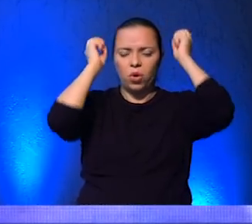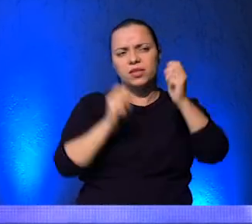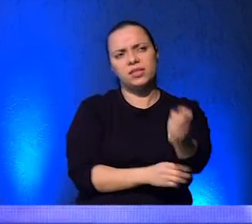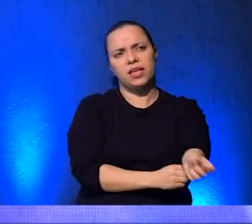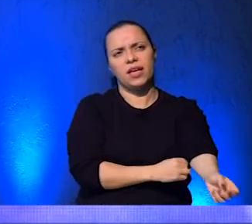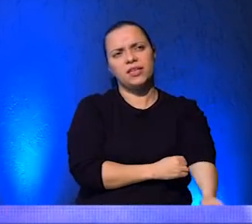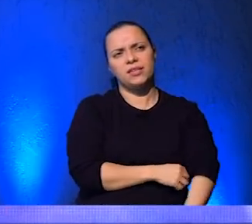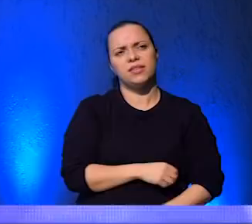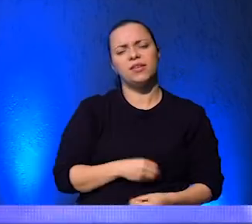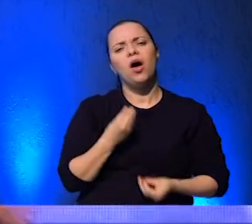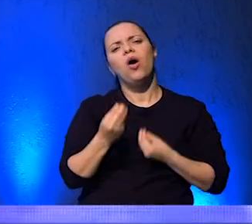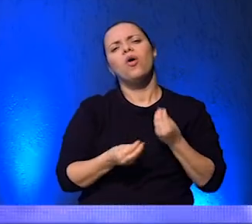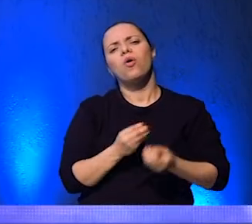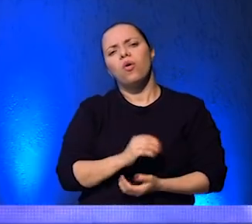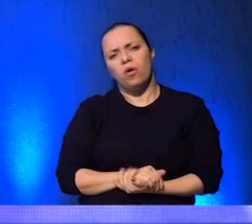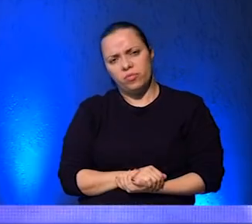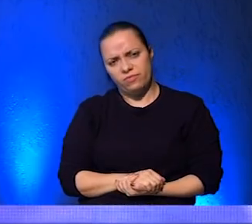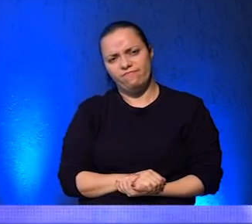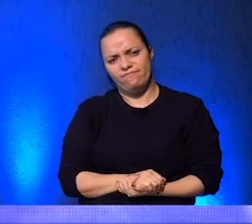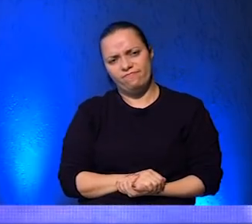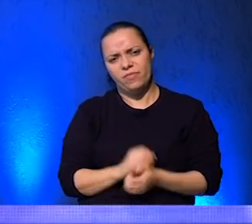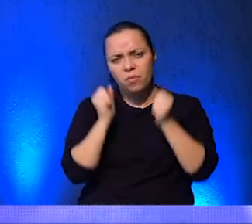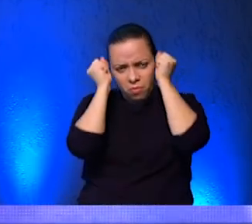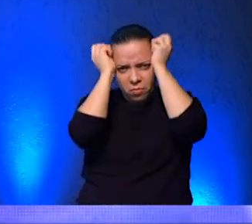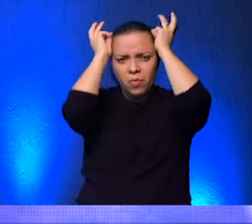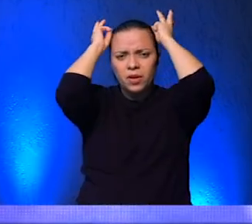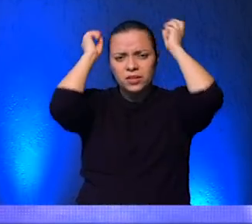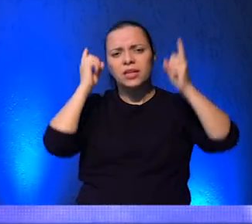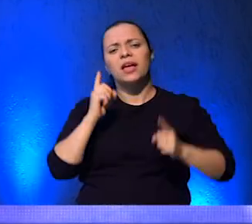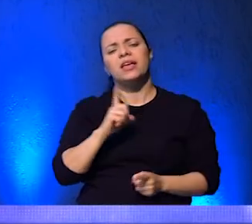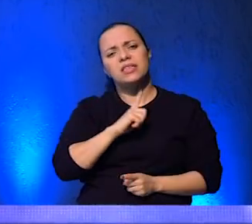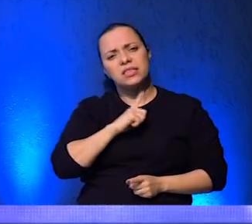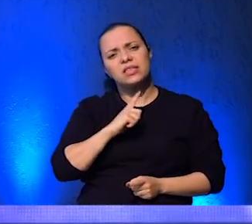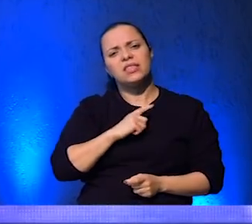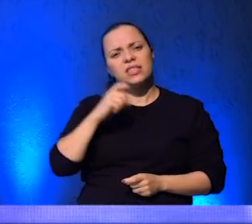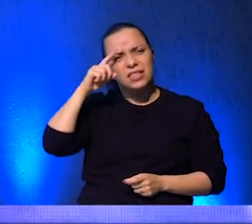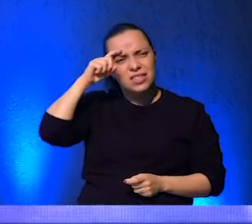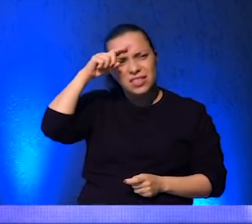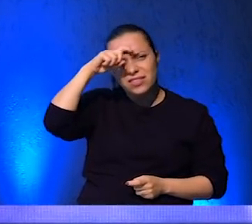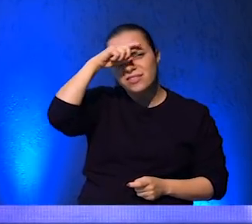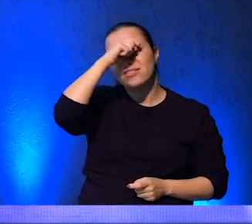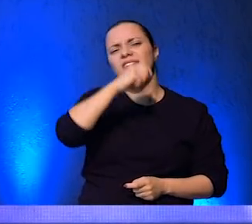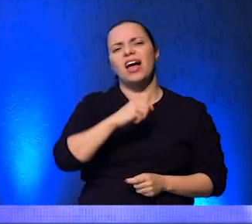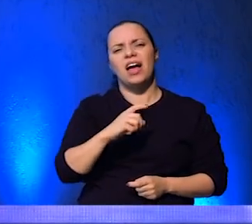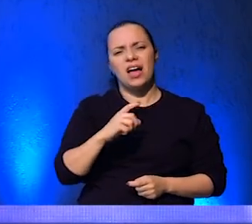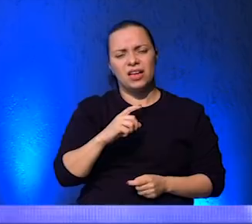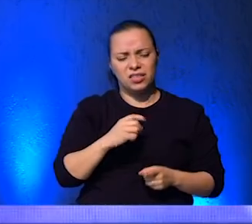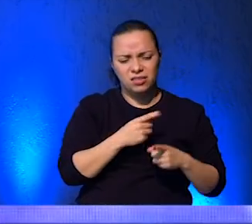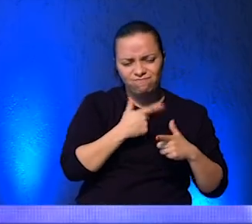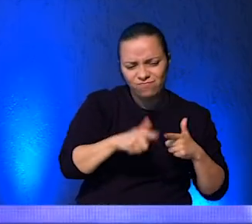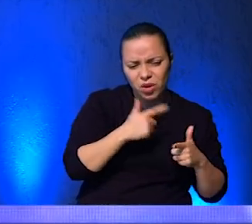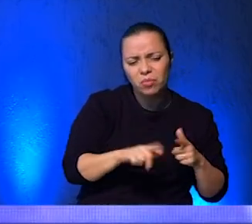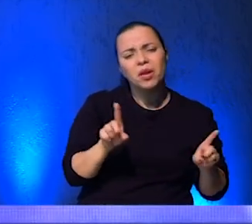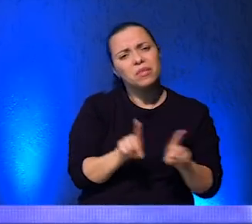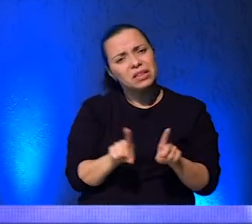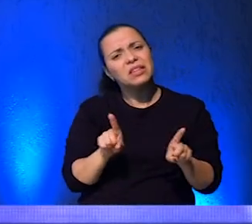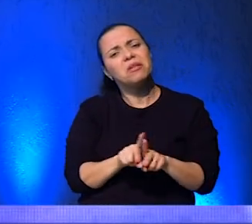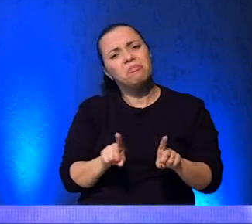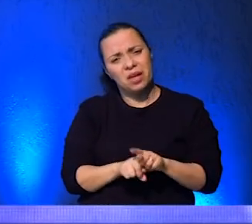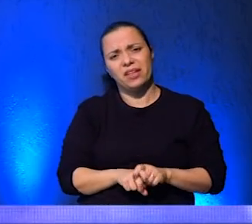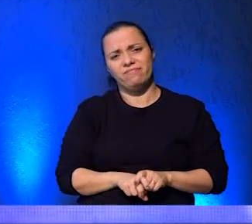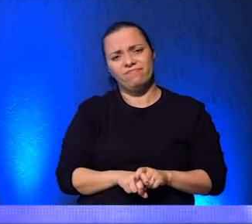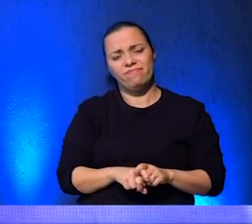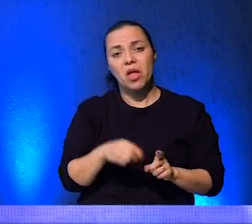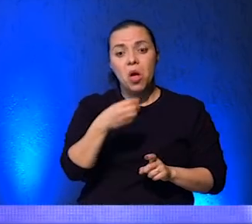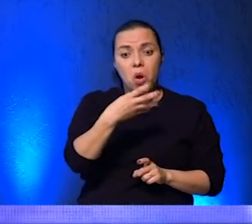estamos enfrentando hoje sim há 400 anos de escravidão se isso